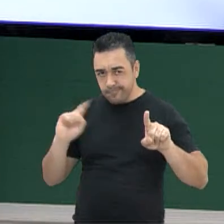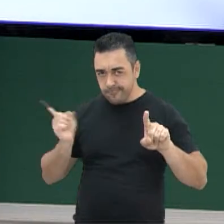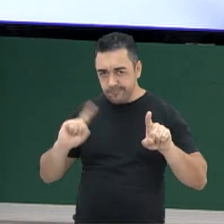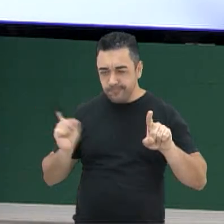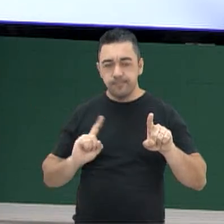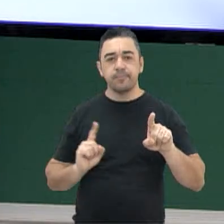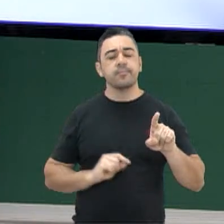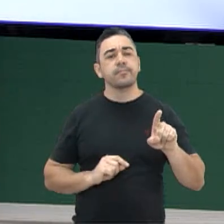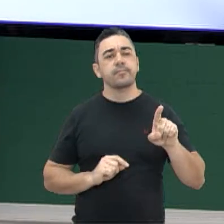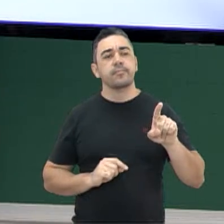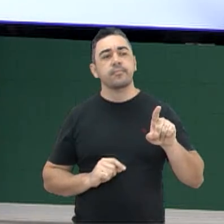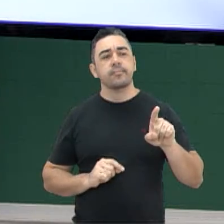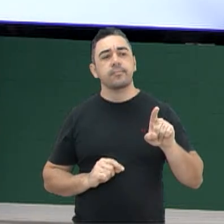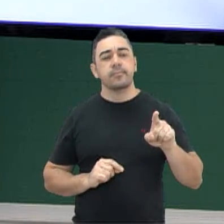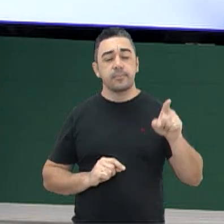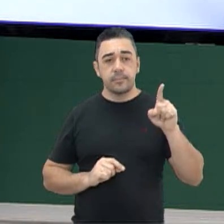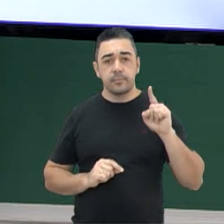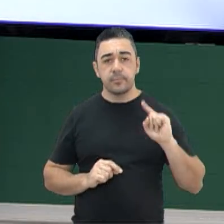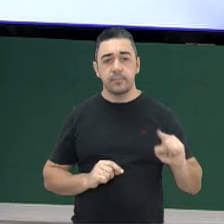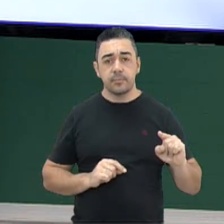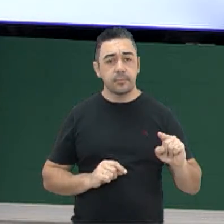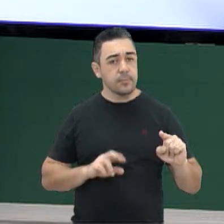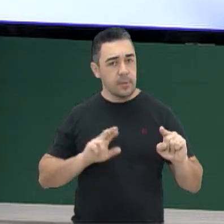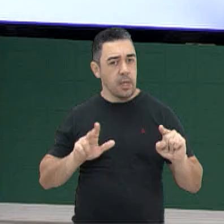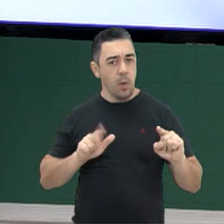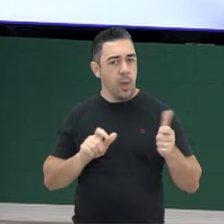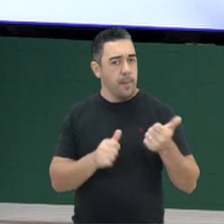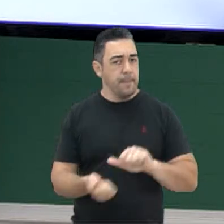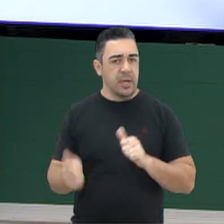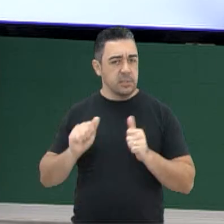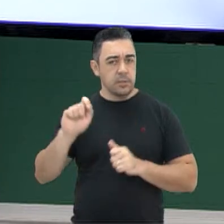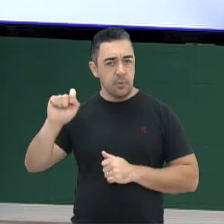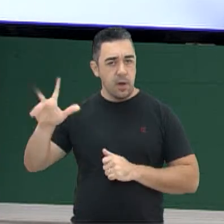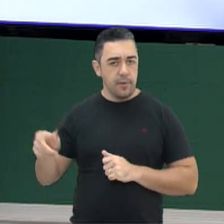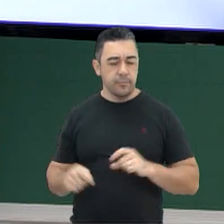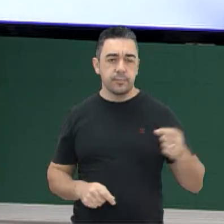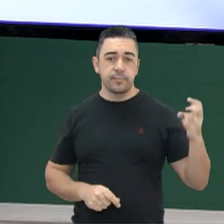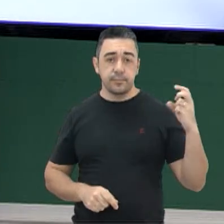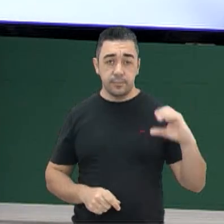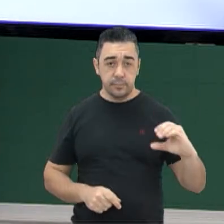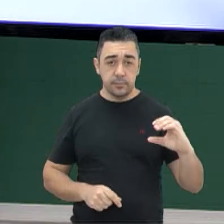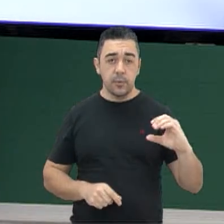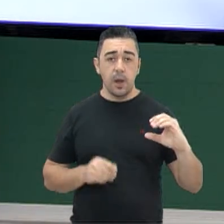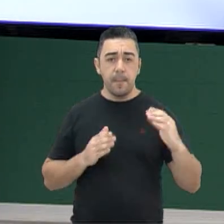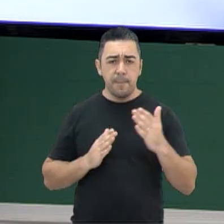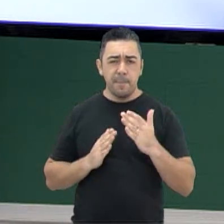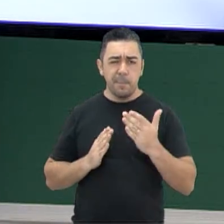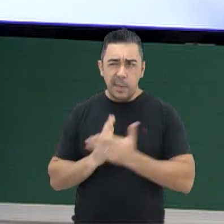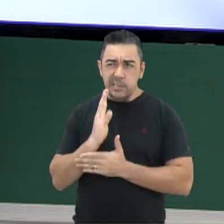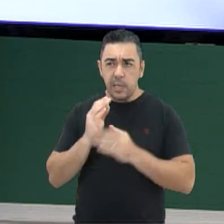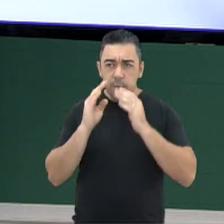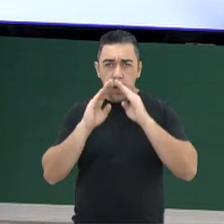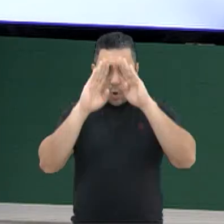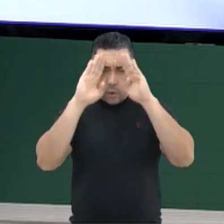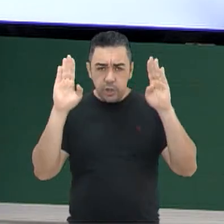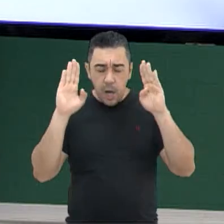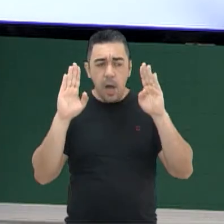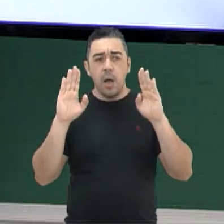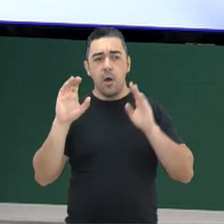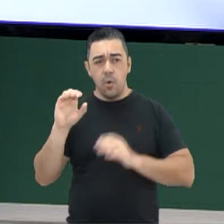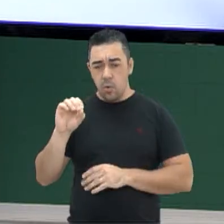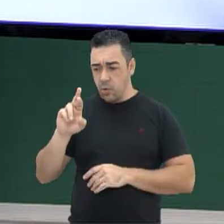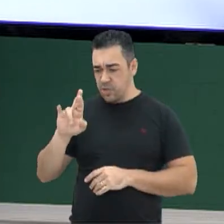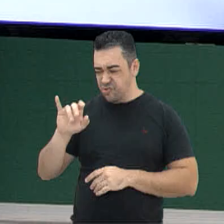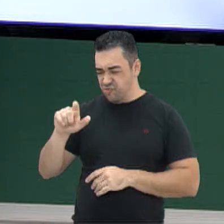nome desse rito. Não se chama batismo afro. Passagem de orixá tem a ver com orixá. É o orixá